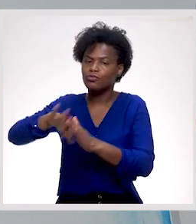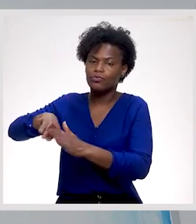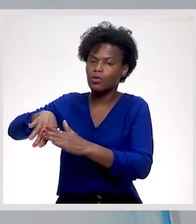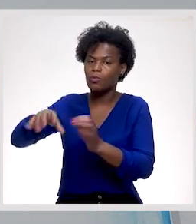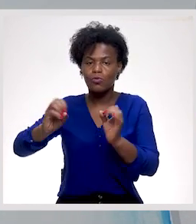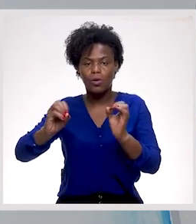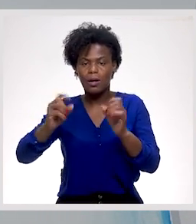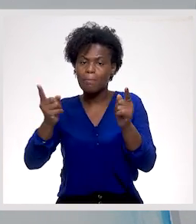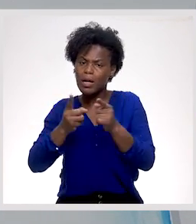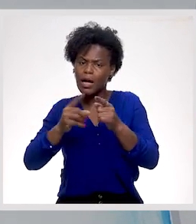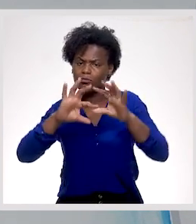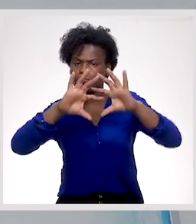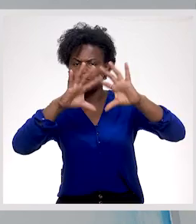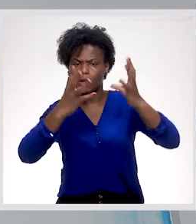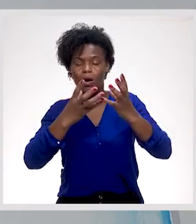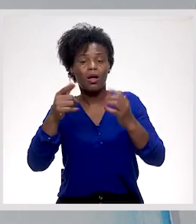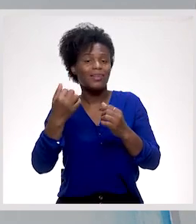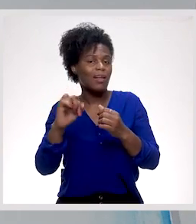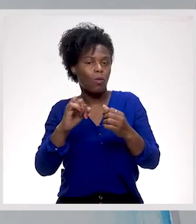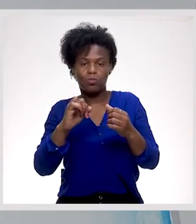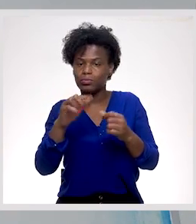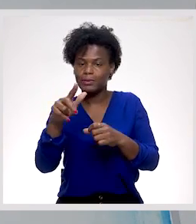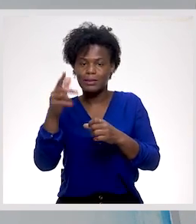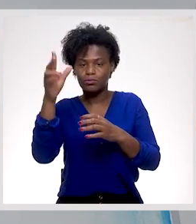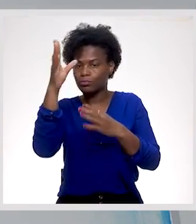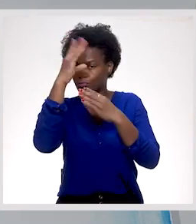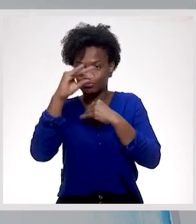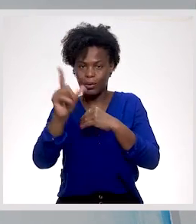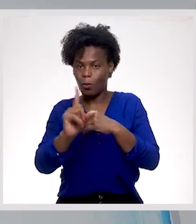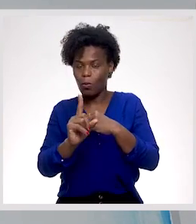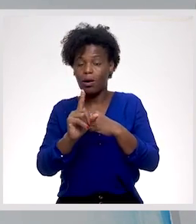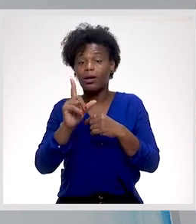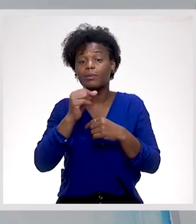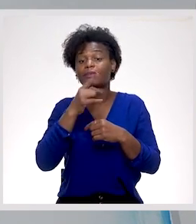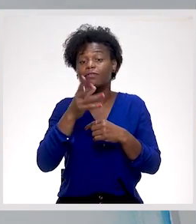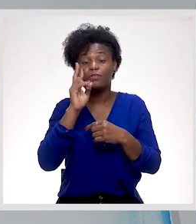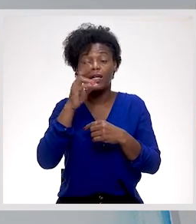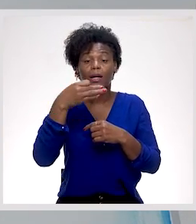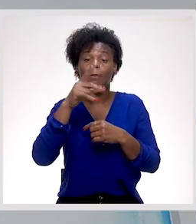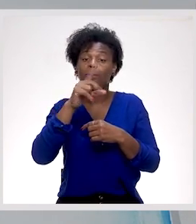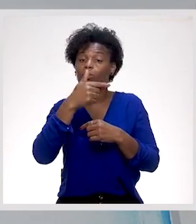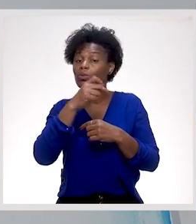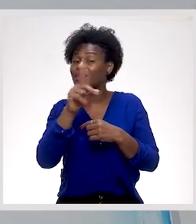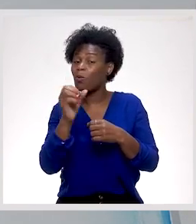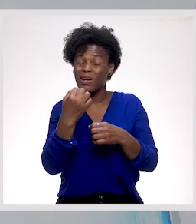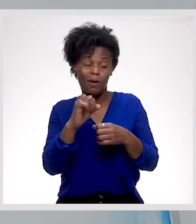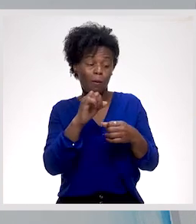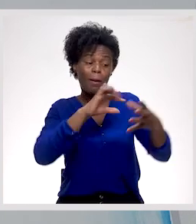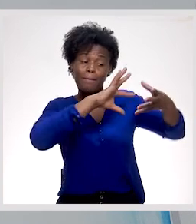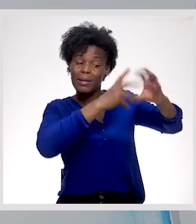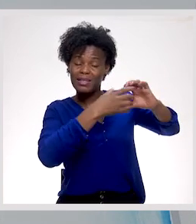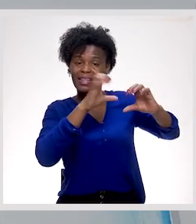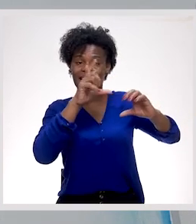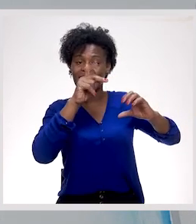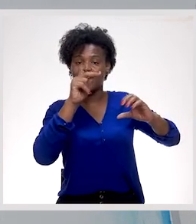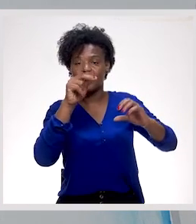não são satélites. E vimos que o Plutão deixou de ser considerado planeta clássico porque não esvaziou o espaço junto